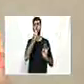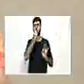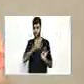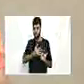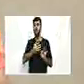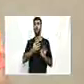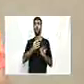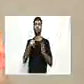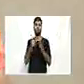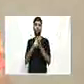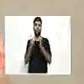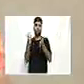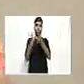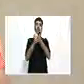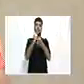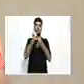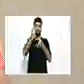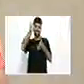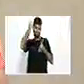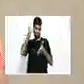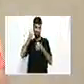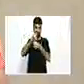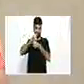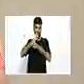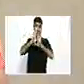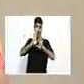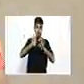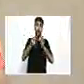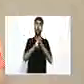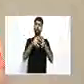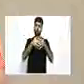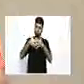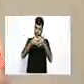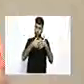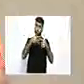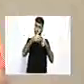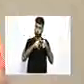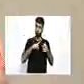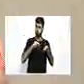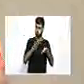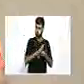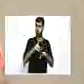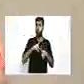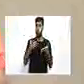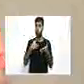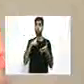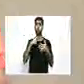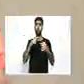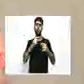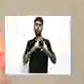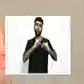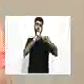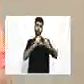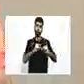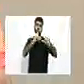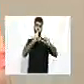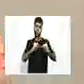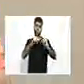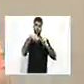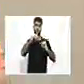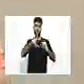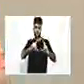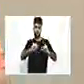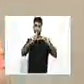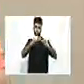frotas antigas mas as revisões estão perfeitas então estão fazendo hoje um tá lá trocando as molas então estão sendo feitas as